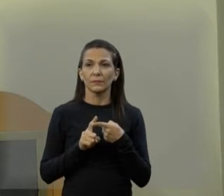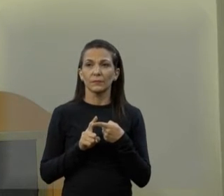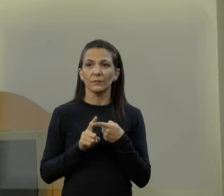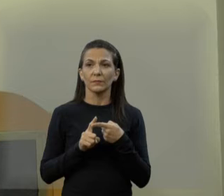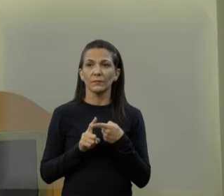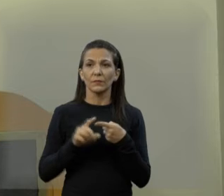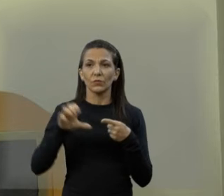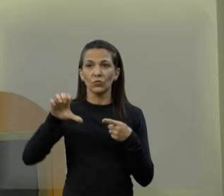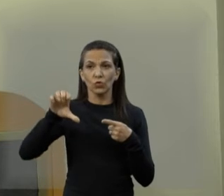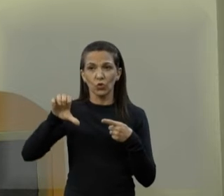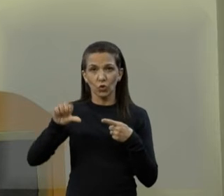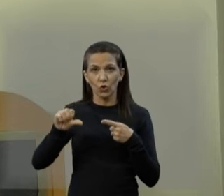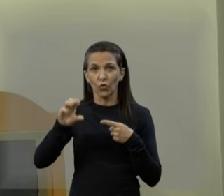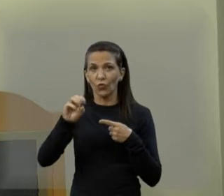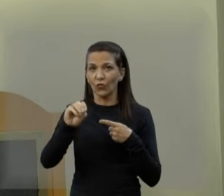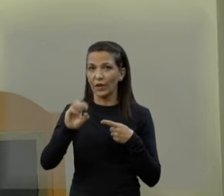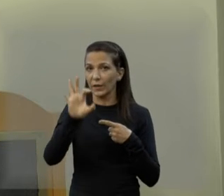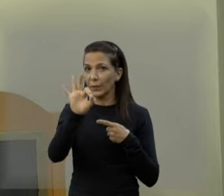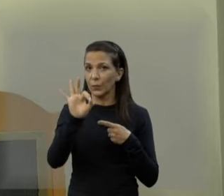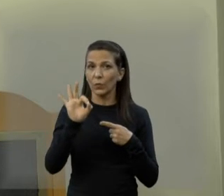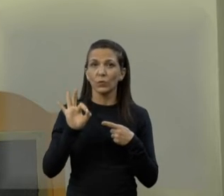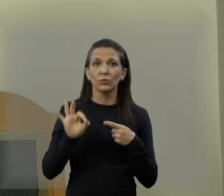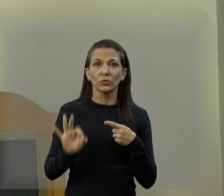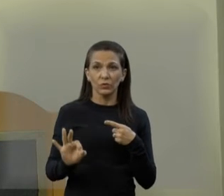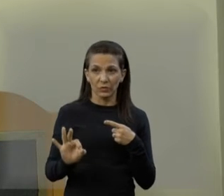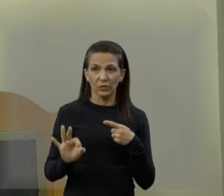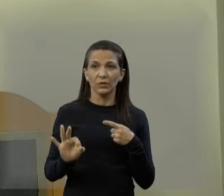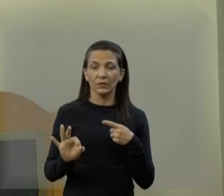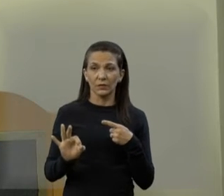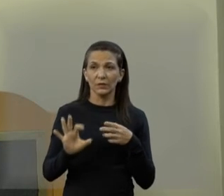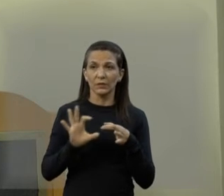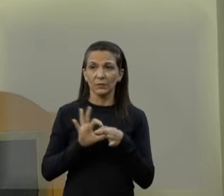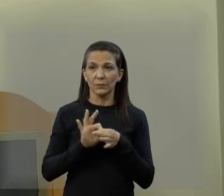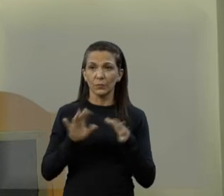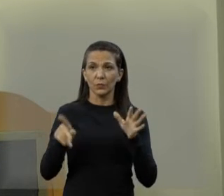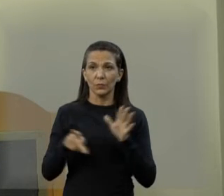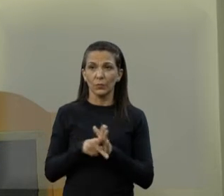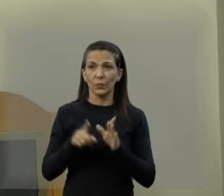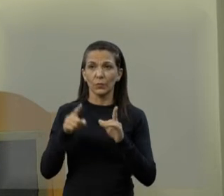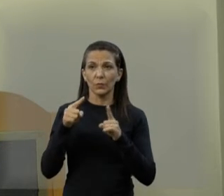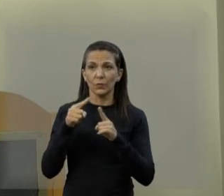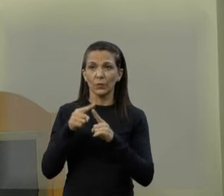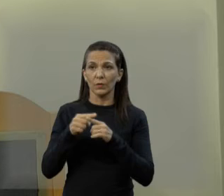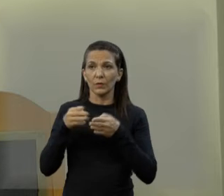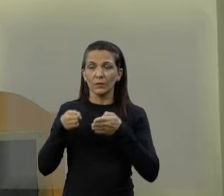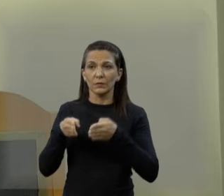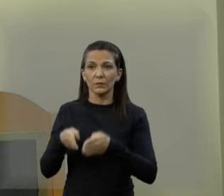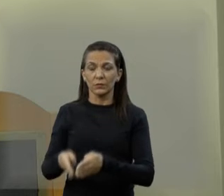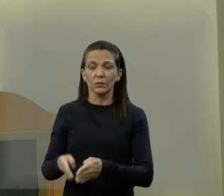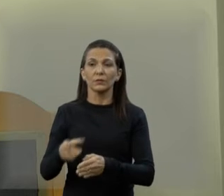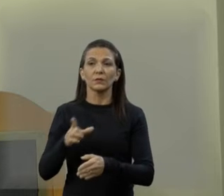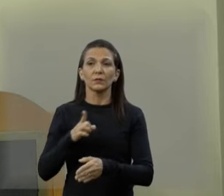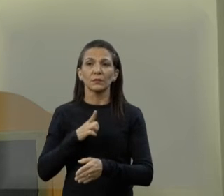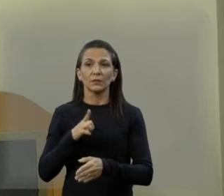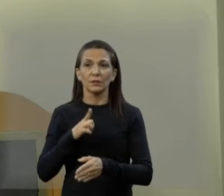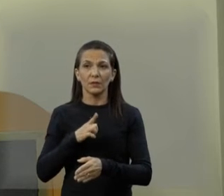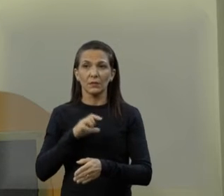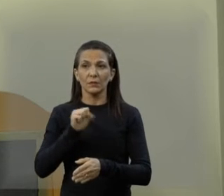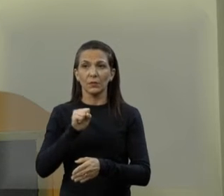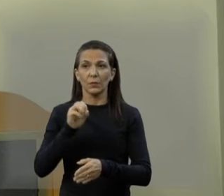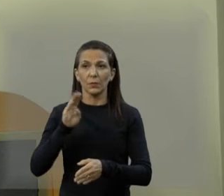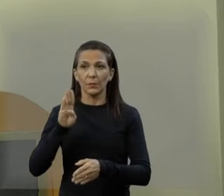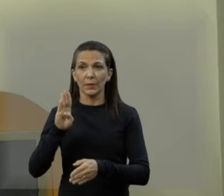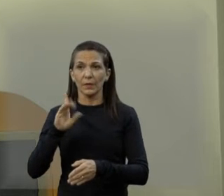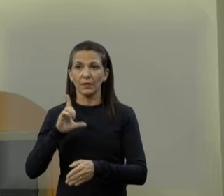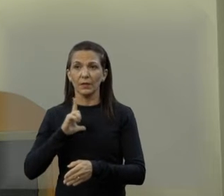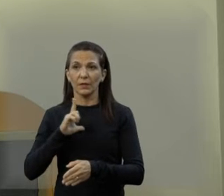aproximadamente noventa porcento das concessões de sepulturas existentes no cemitério de São